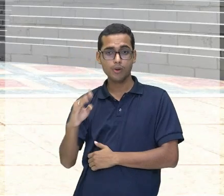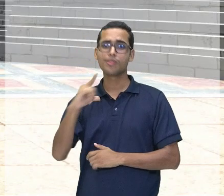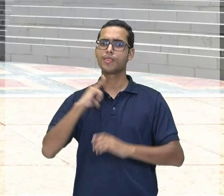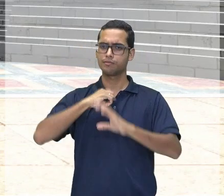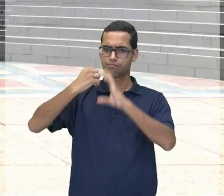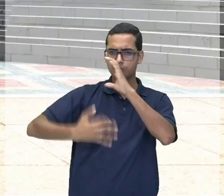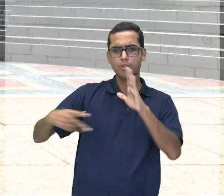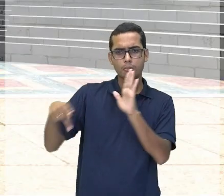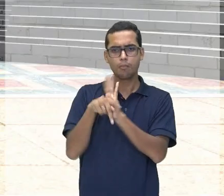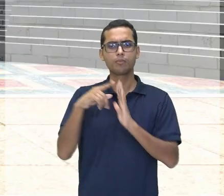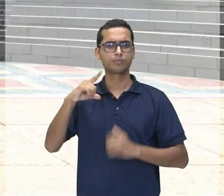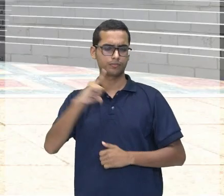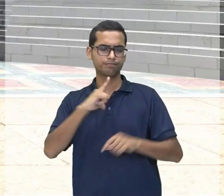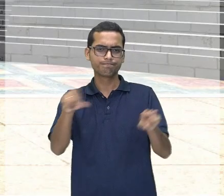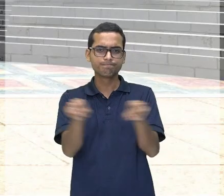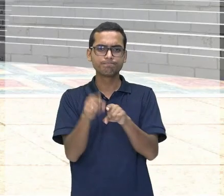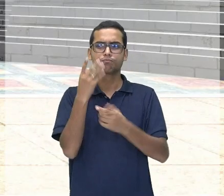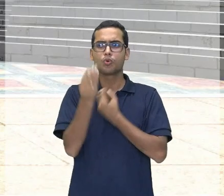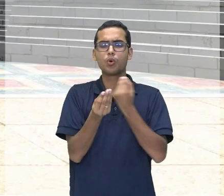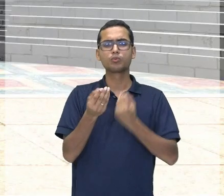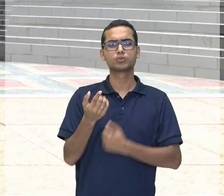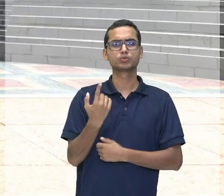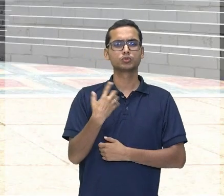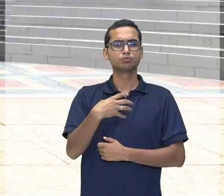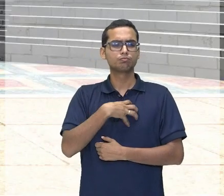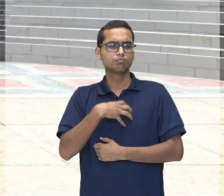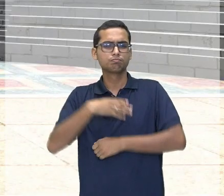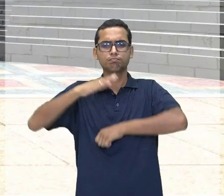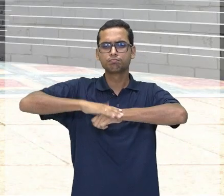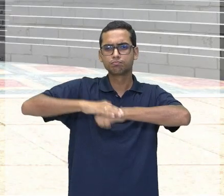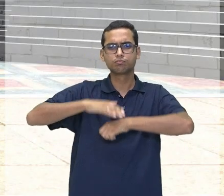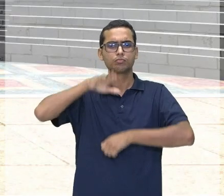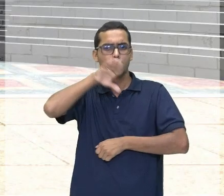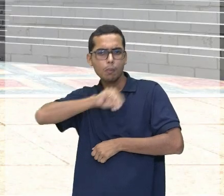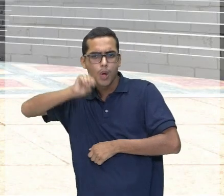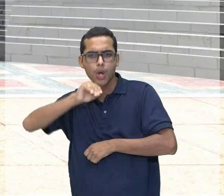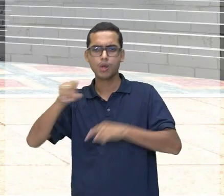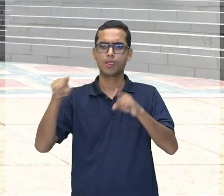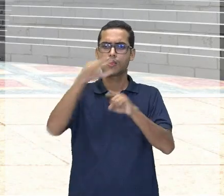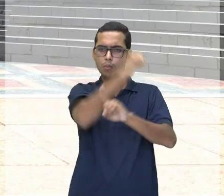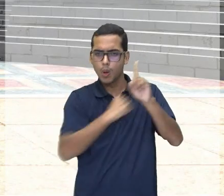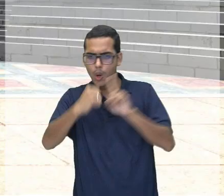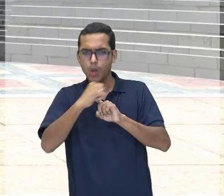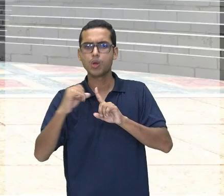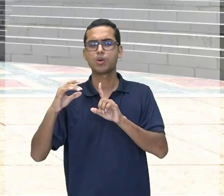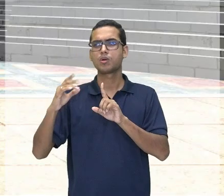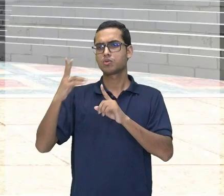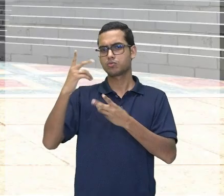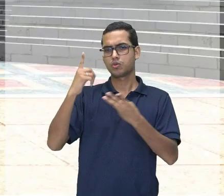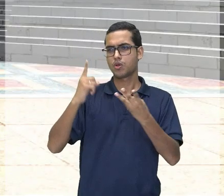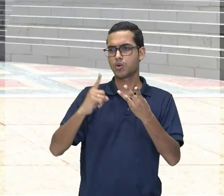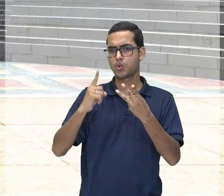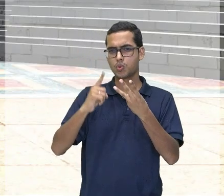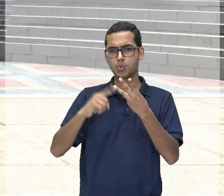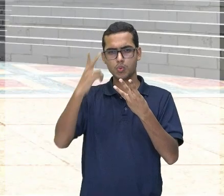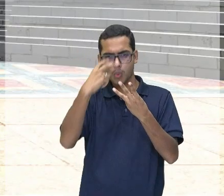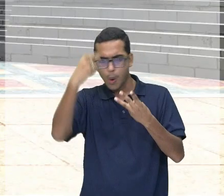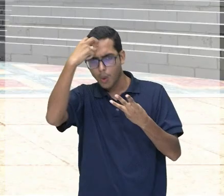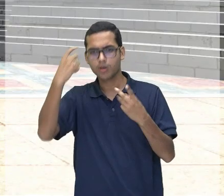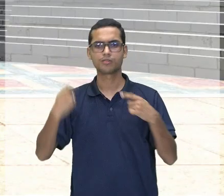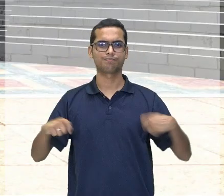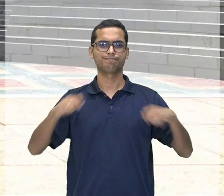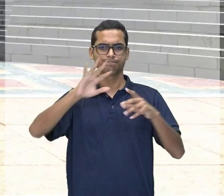Tem um sotaque diferente. A questão social, a questão cultural, elas precisam estar incorporadas